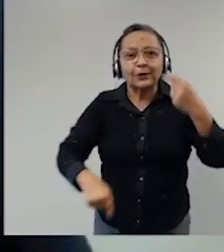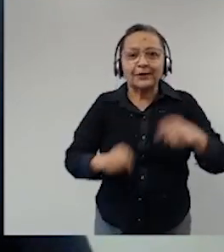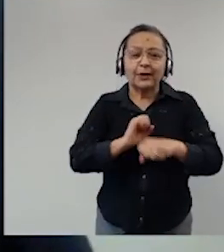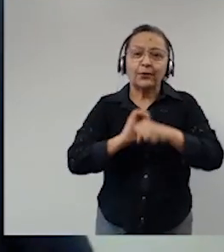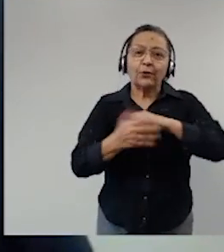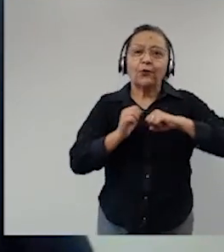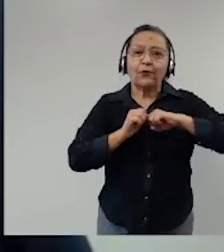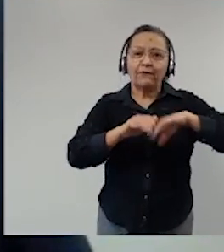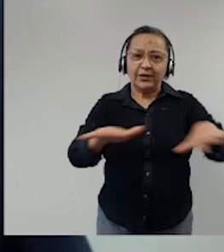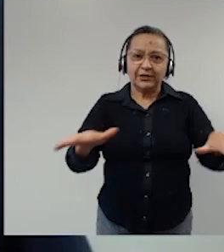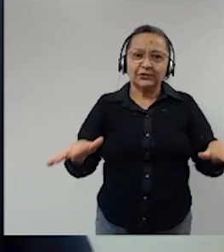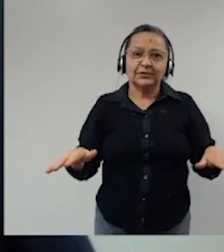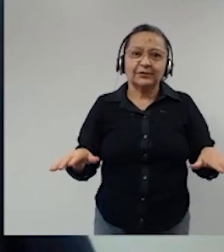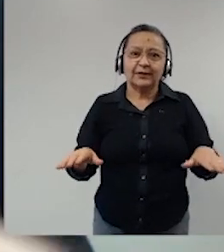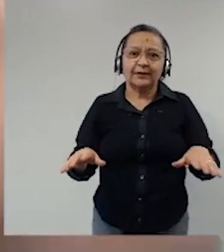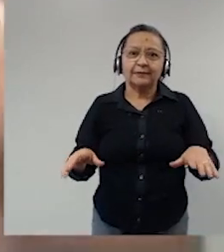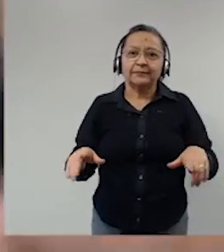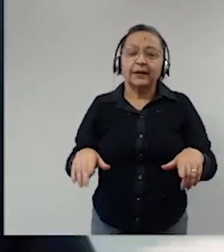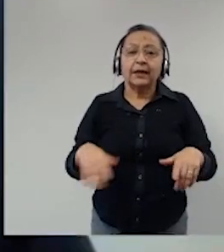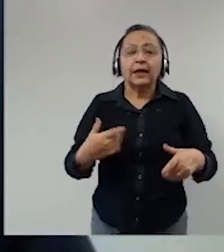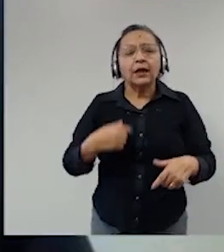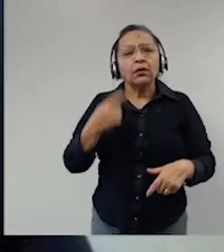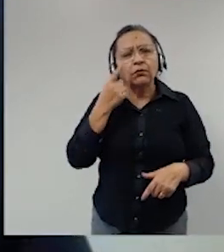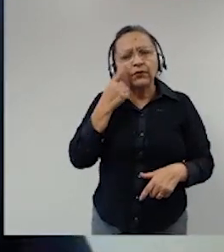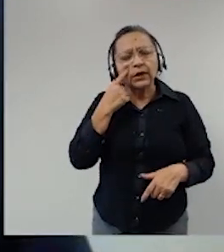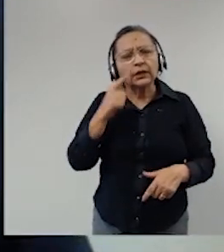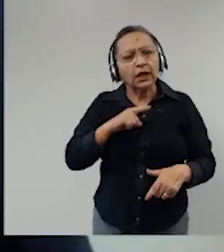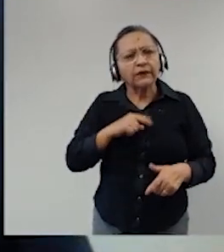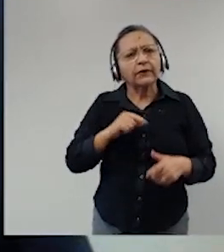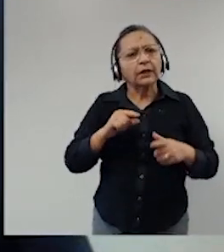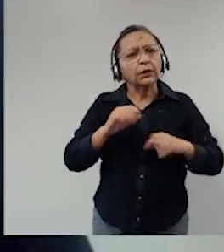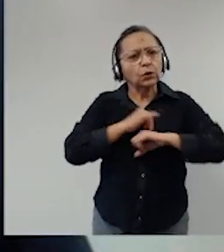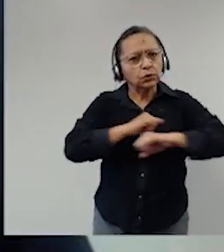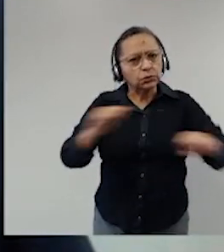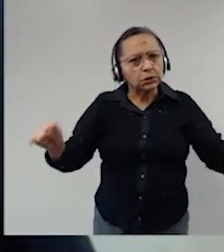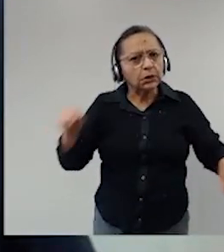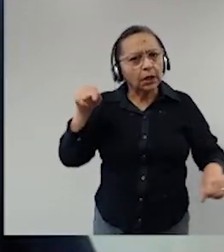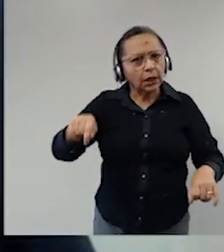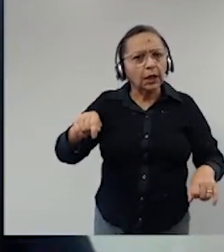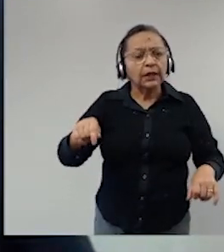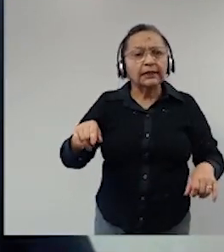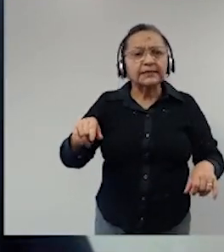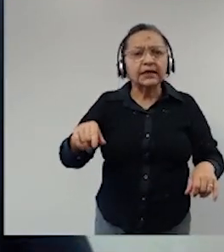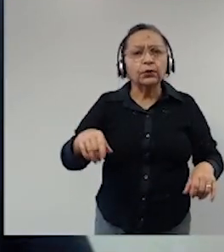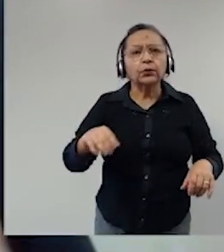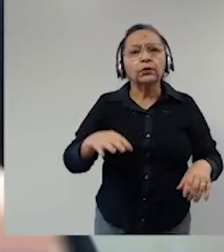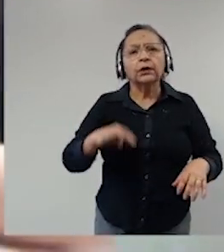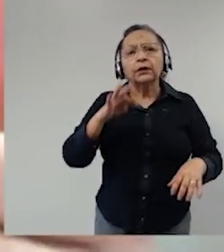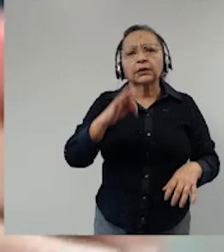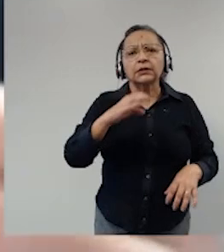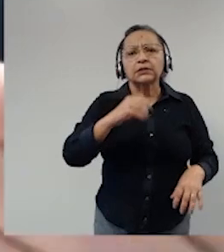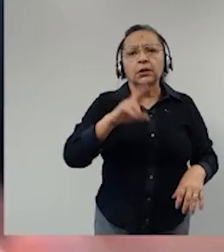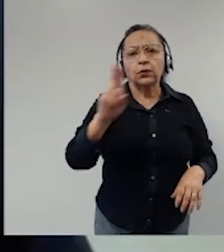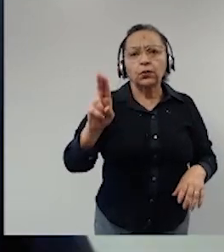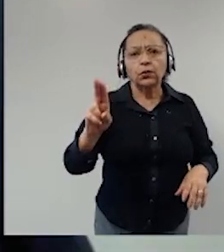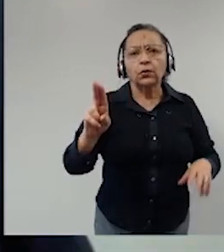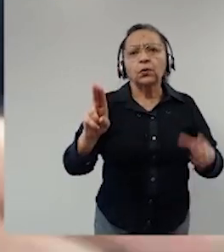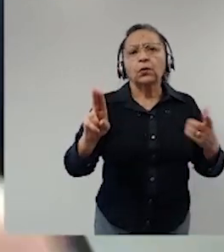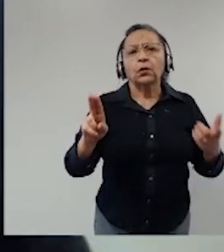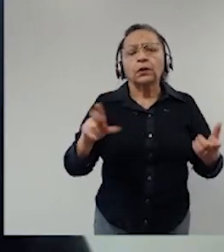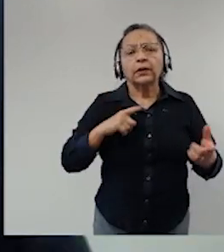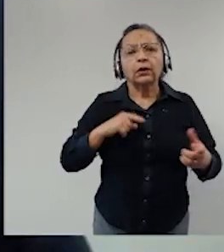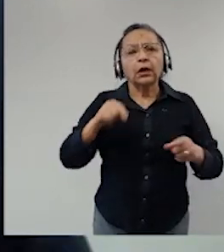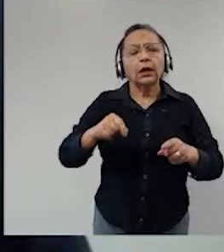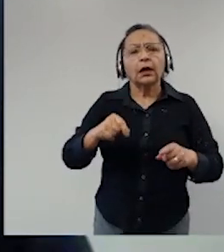que foi noticiado que o próprio Tribunal de Contas da União relatou que o governo federal